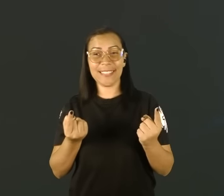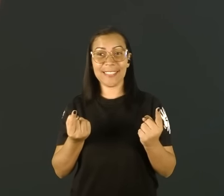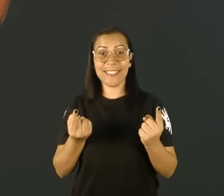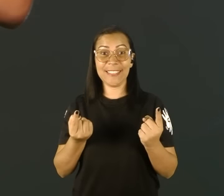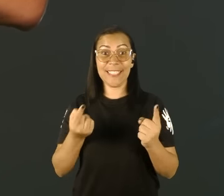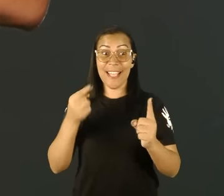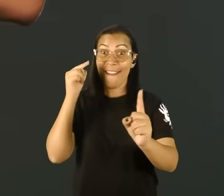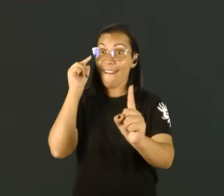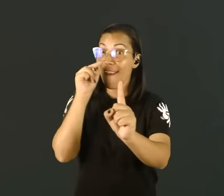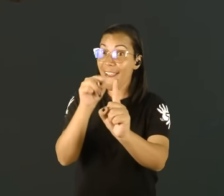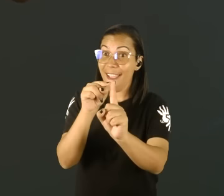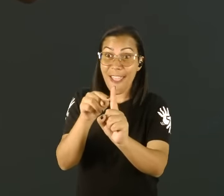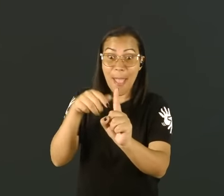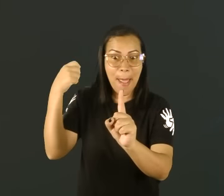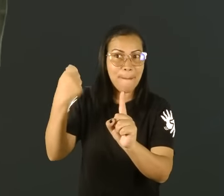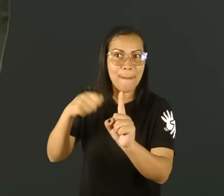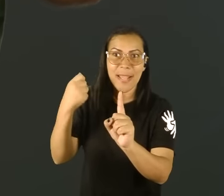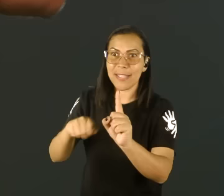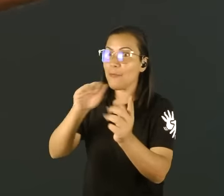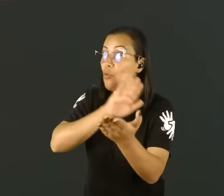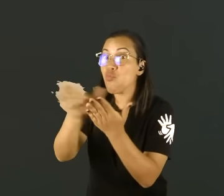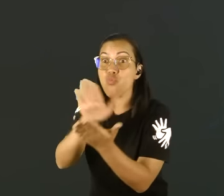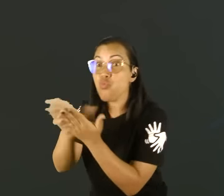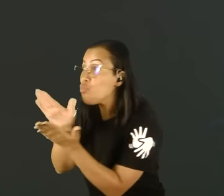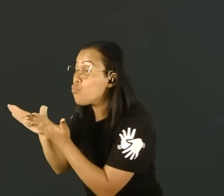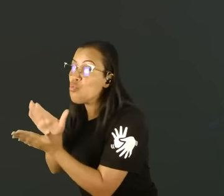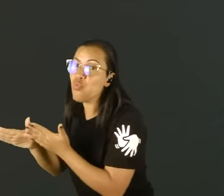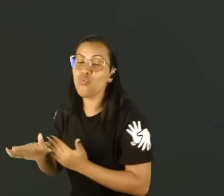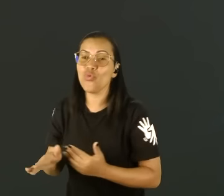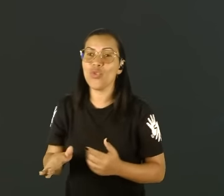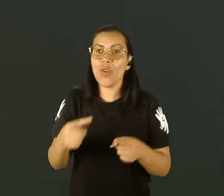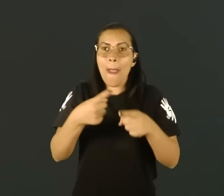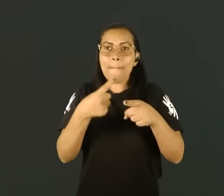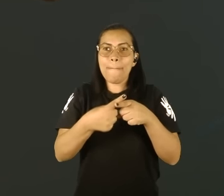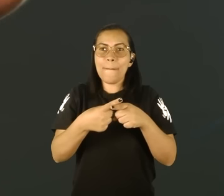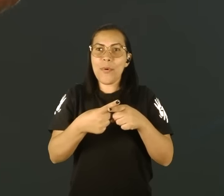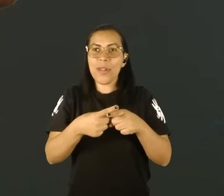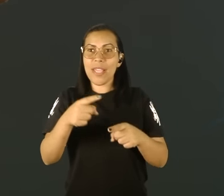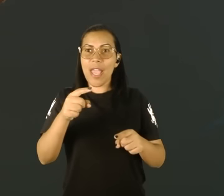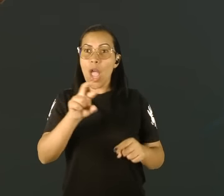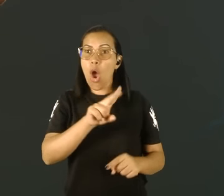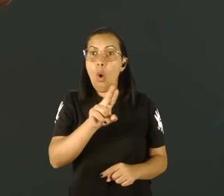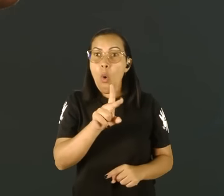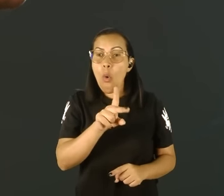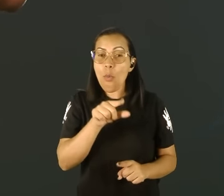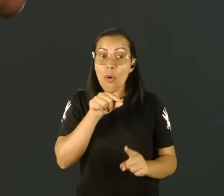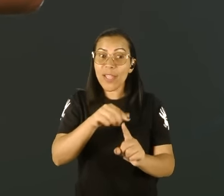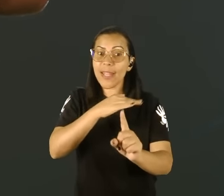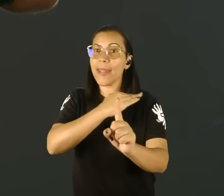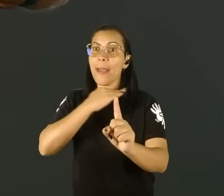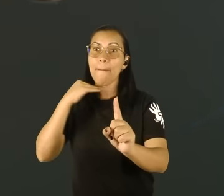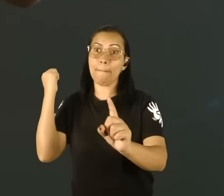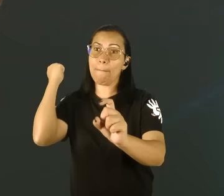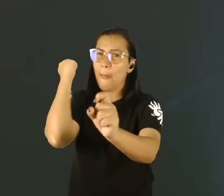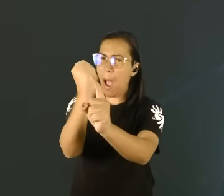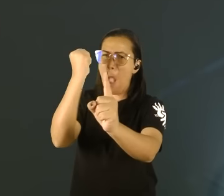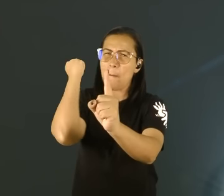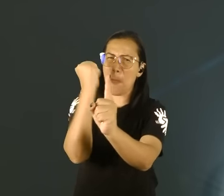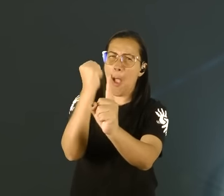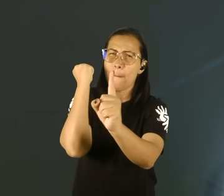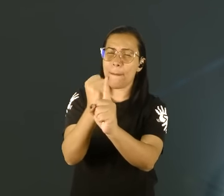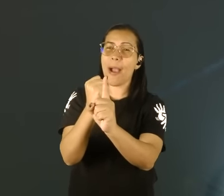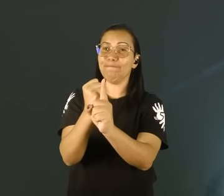embora. Embora para onde? Ele não sabe. A mãe diz: ó, foge para a casa do Labão, ele é meu parente, casa